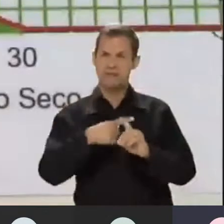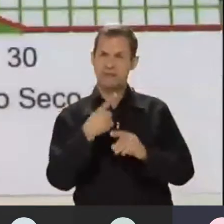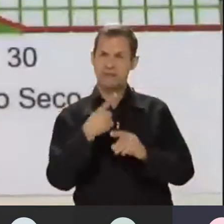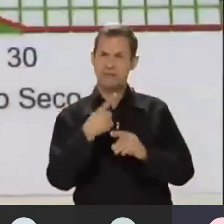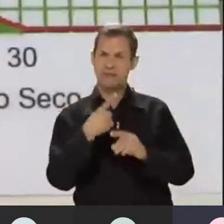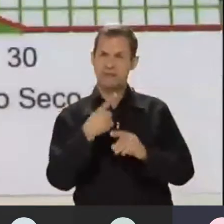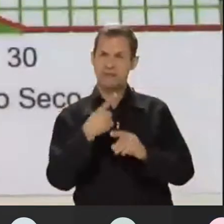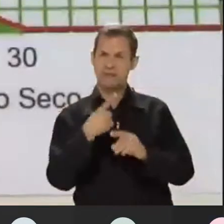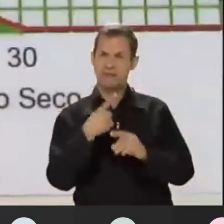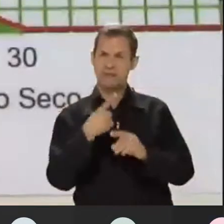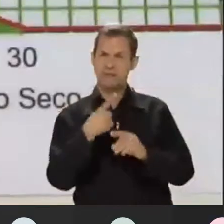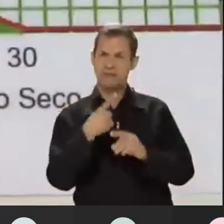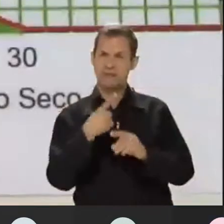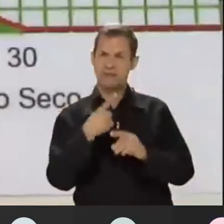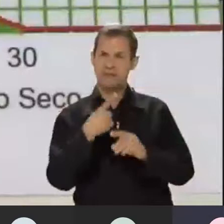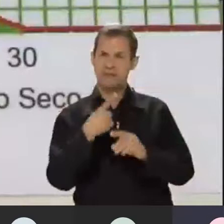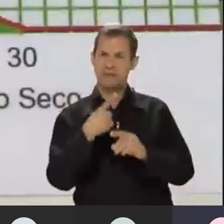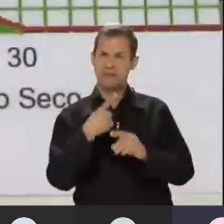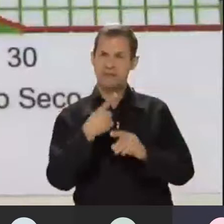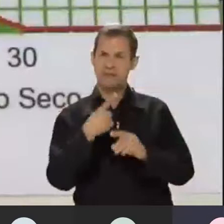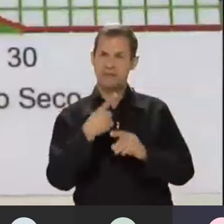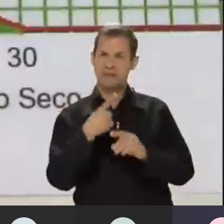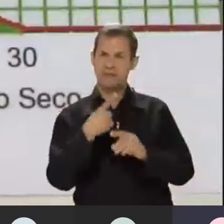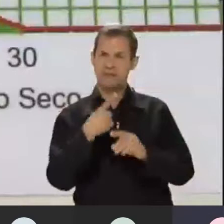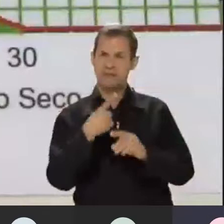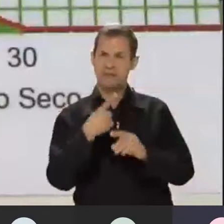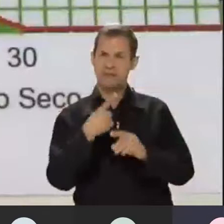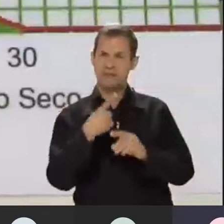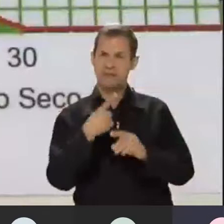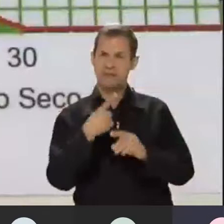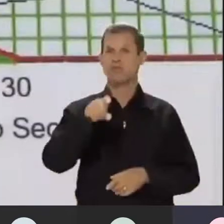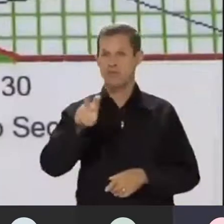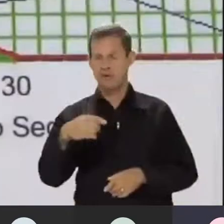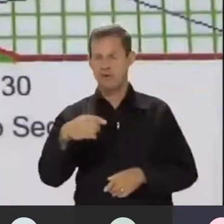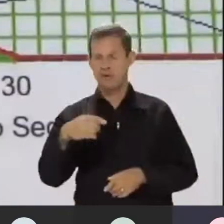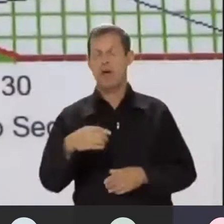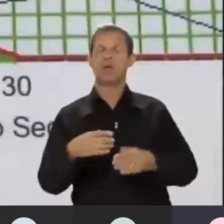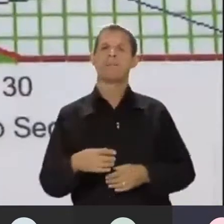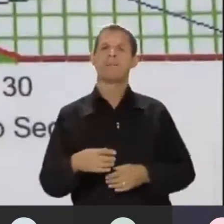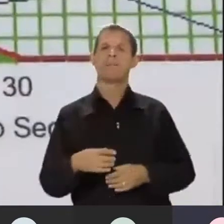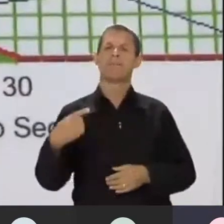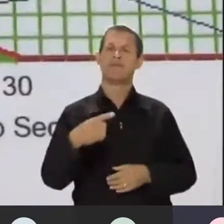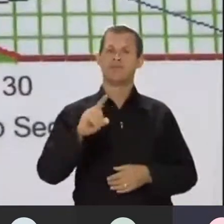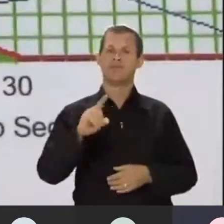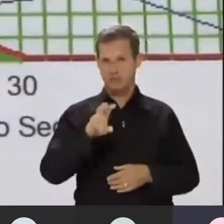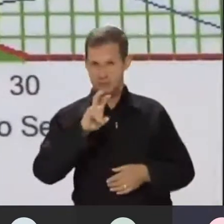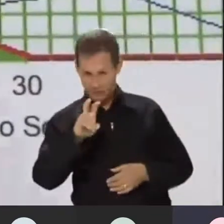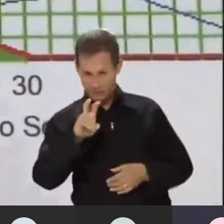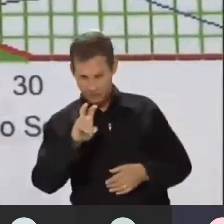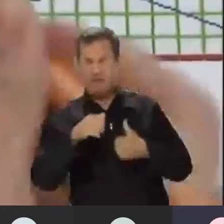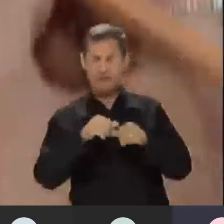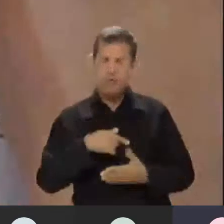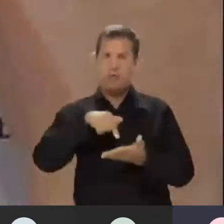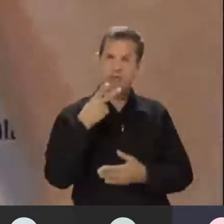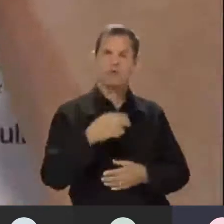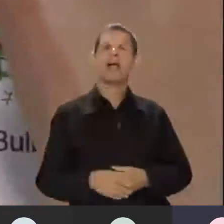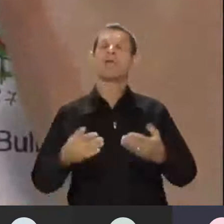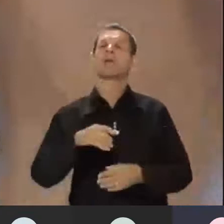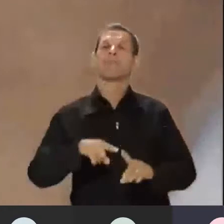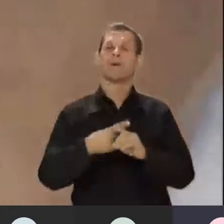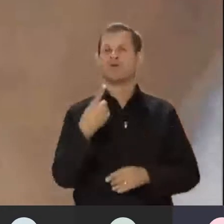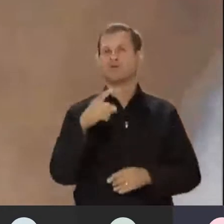descer 1,5. Eu vou descer 1,5. Então, esse é o meu ponto 2. E aqui